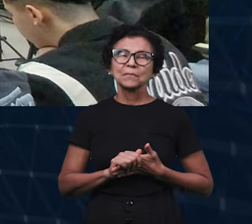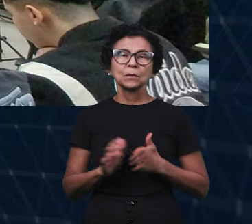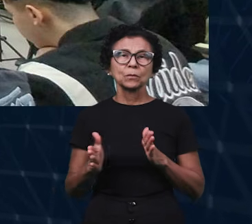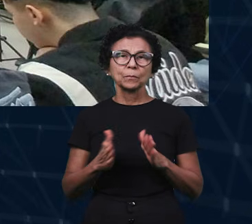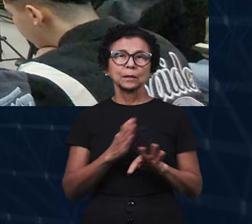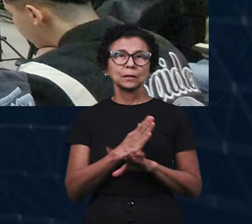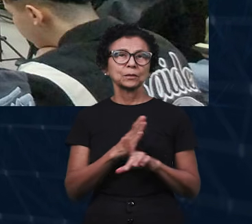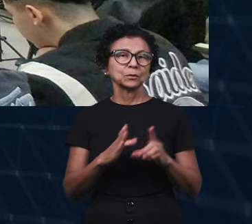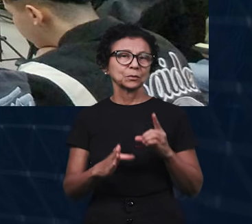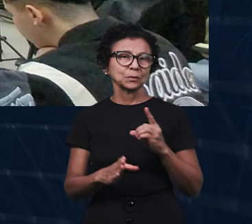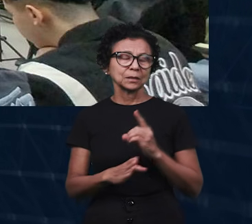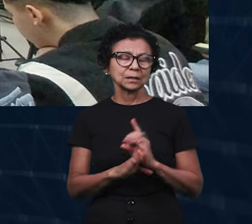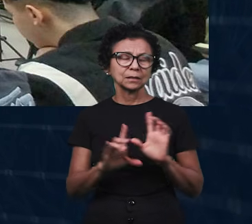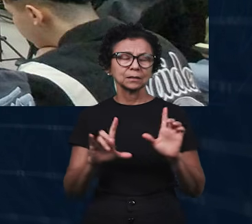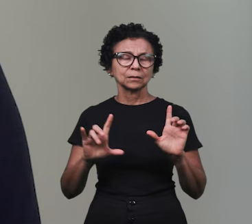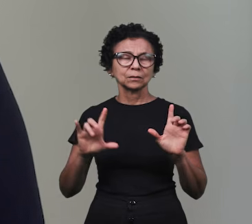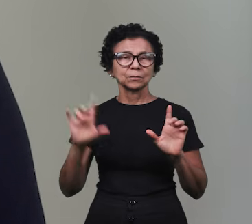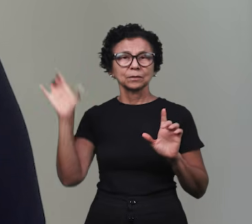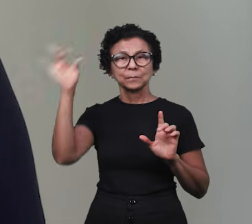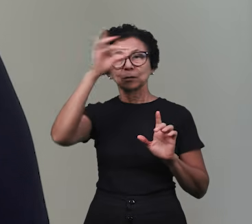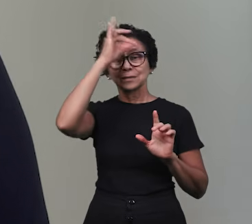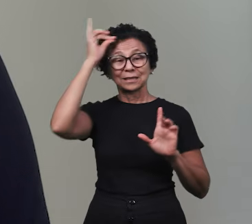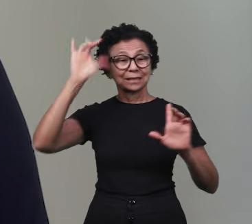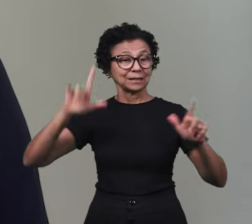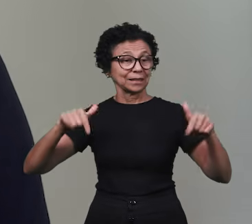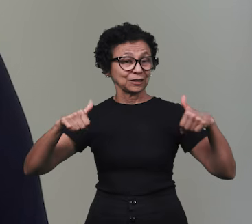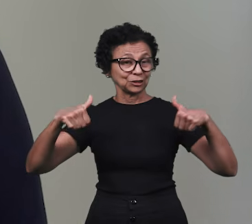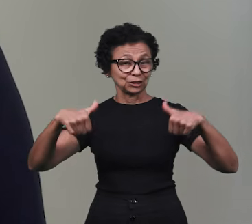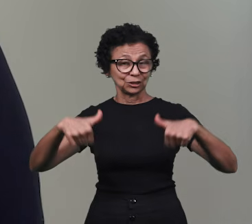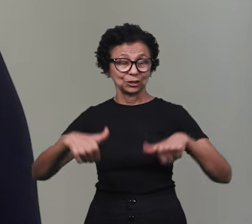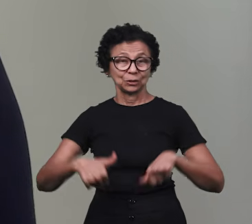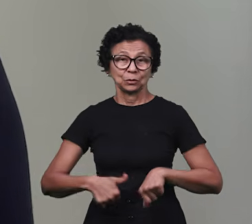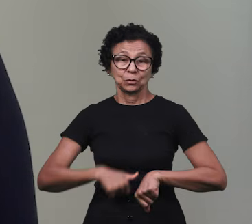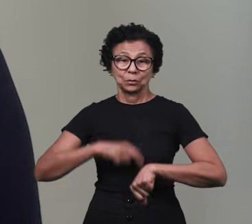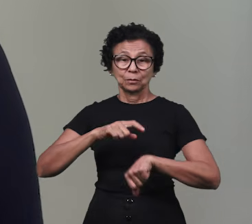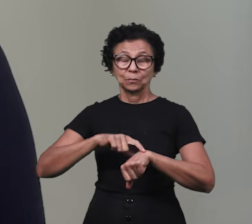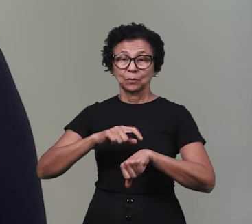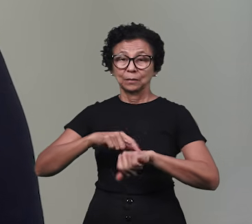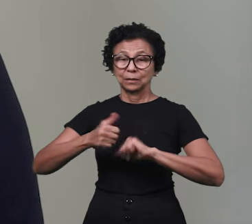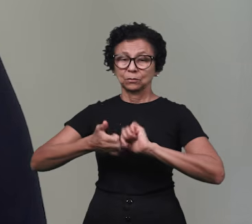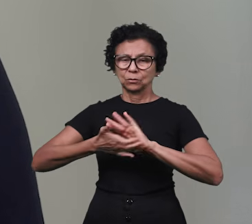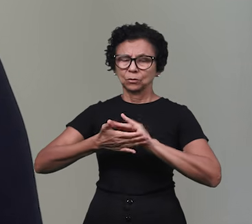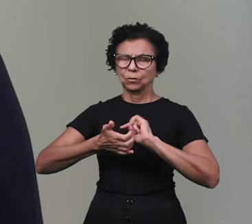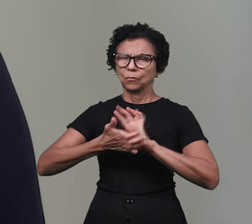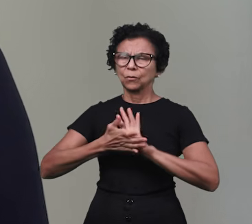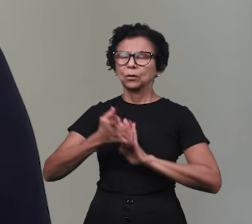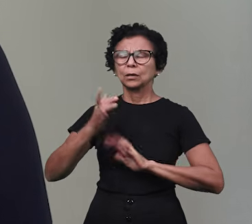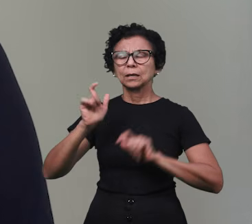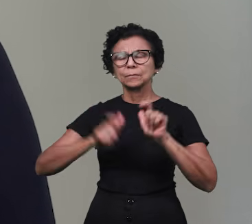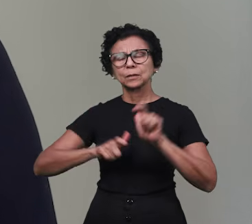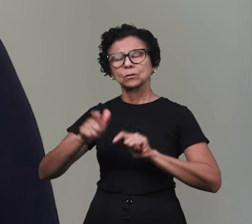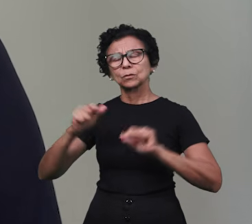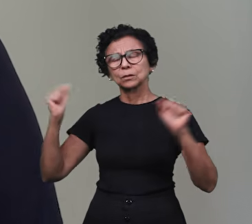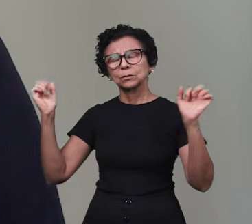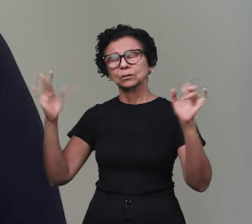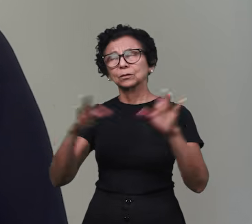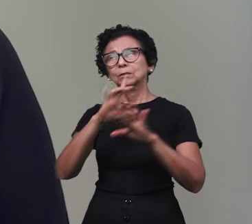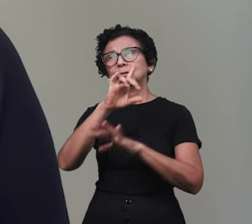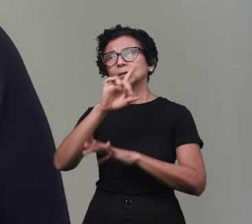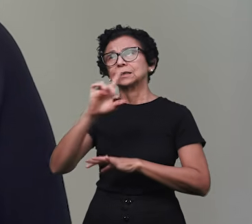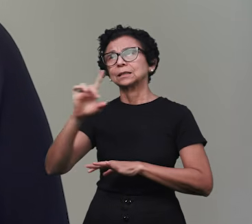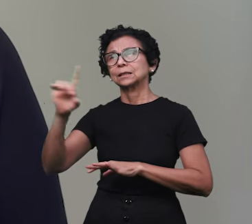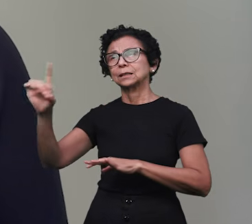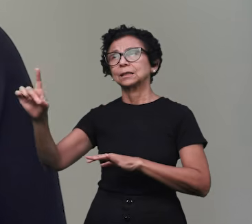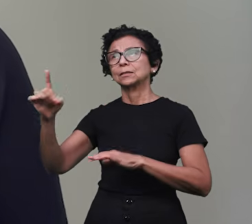Aleluia! Durante todo o culto foi notória a operação do Espírito Santo. No período de louvor, a igreja esteve em glorificação ao Senhor por esta vitória